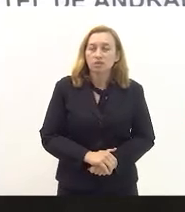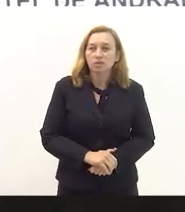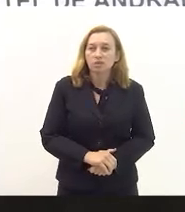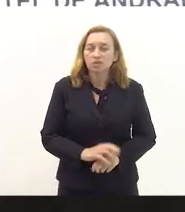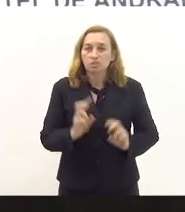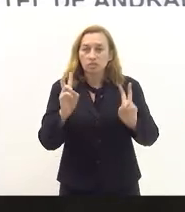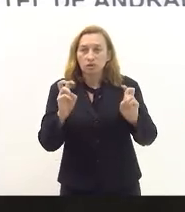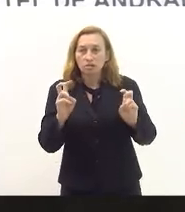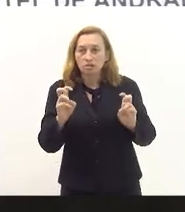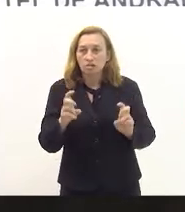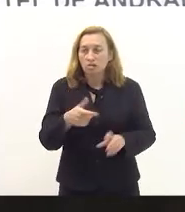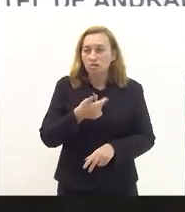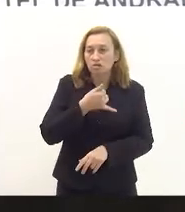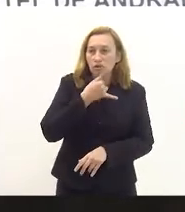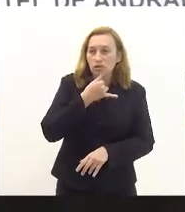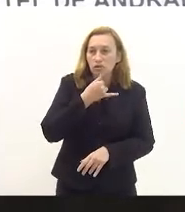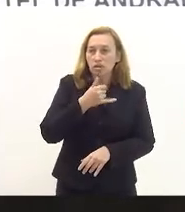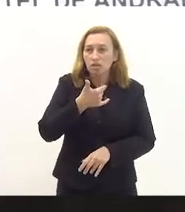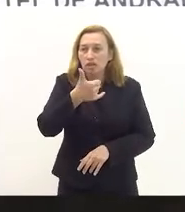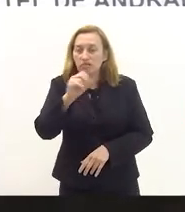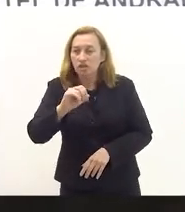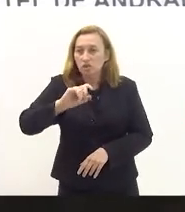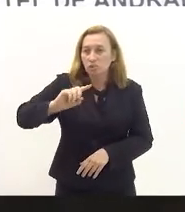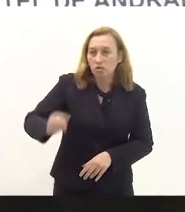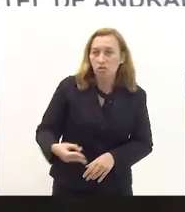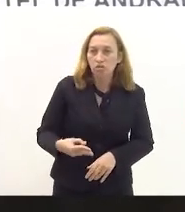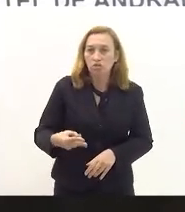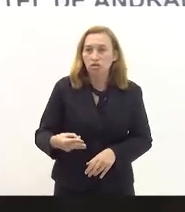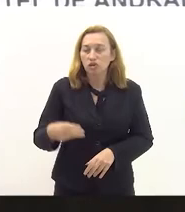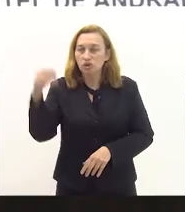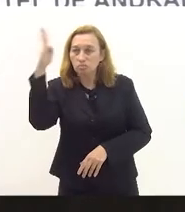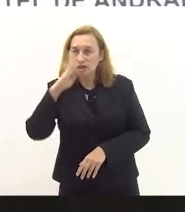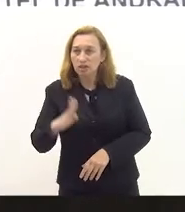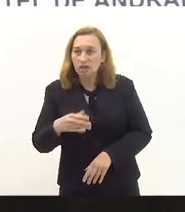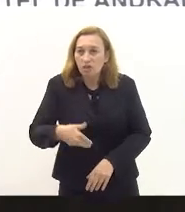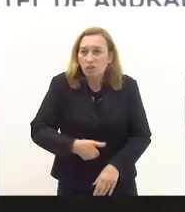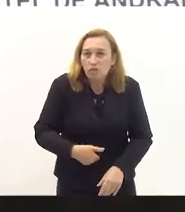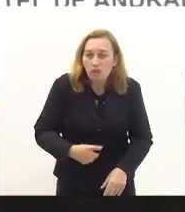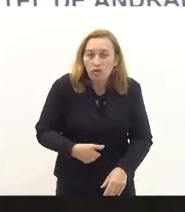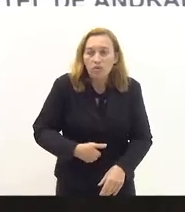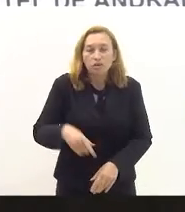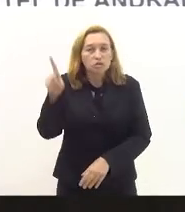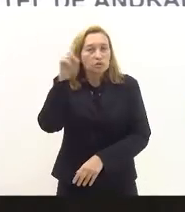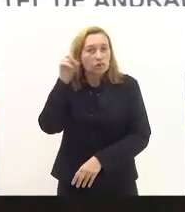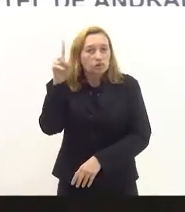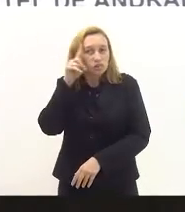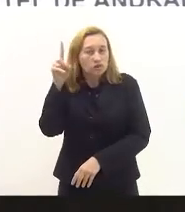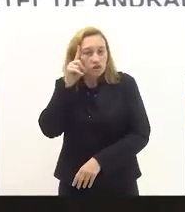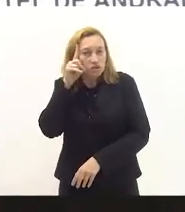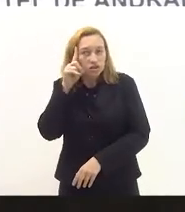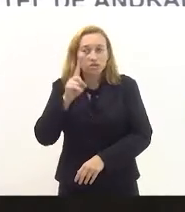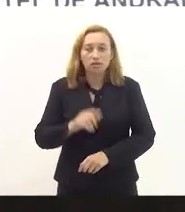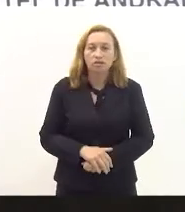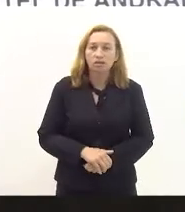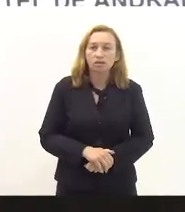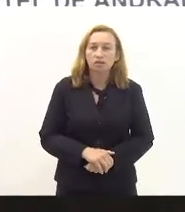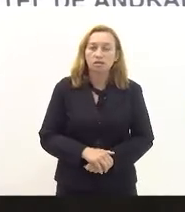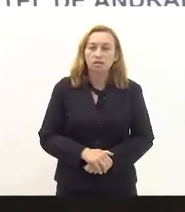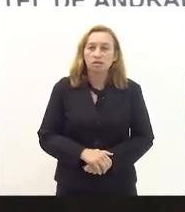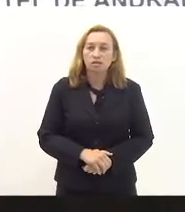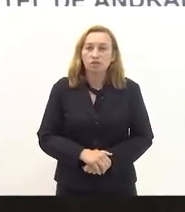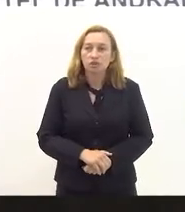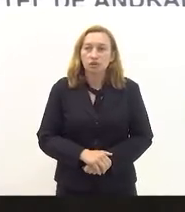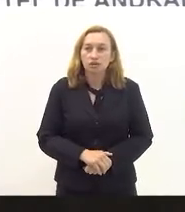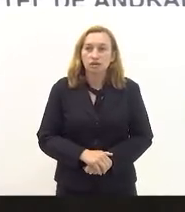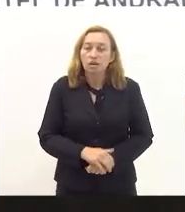dramáticos. 20 milhões de brasileiros passam fome diariamente. Soluções